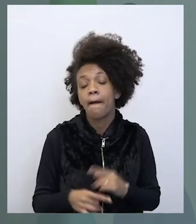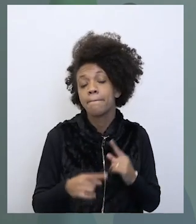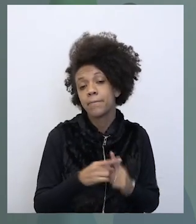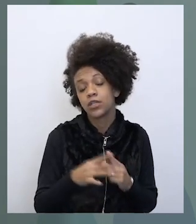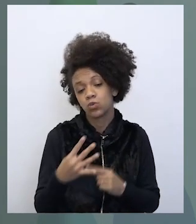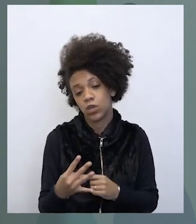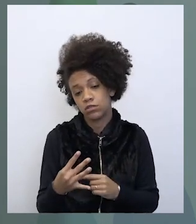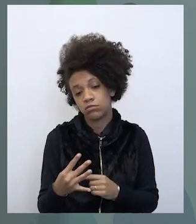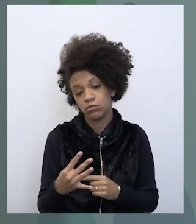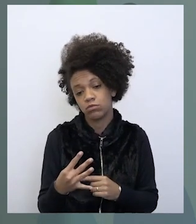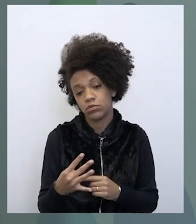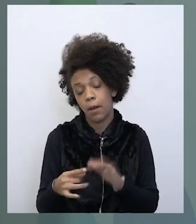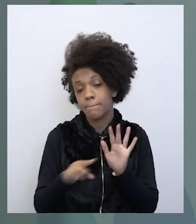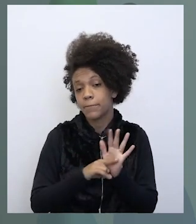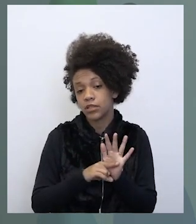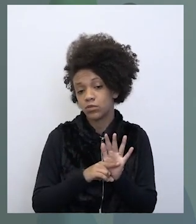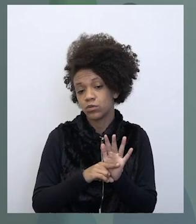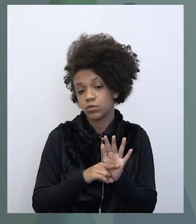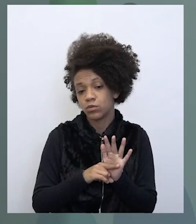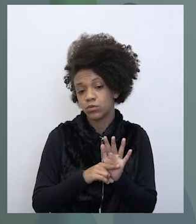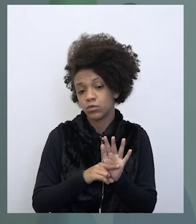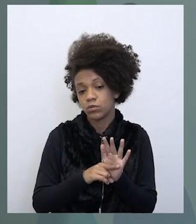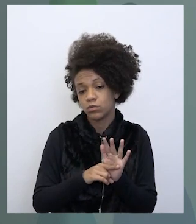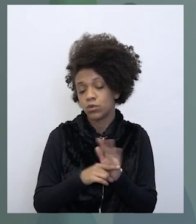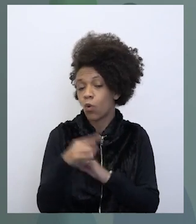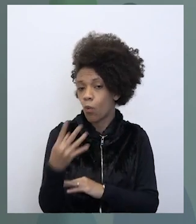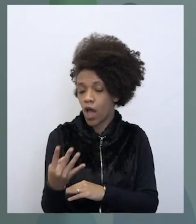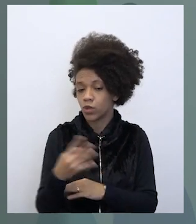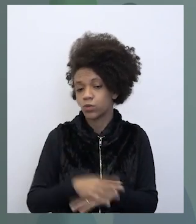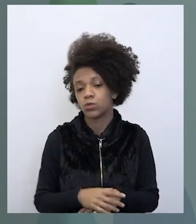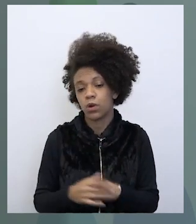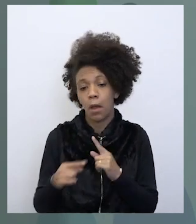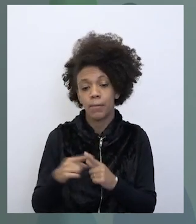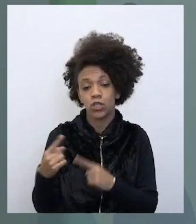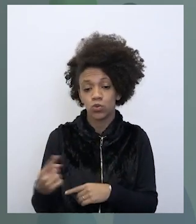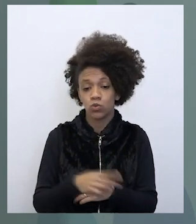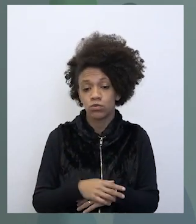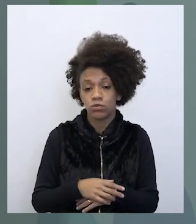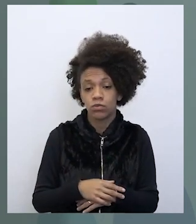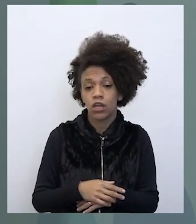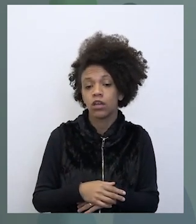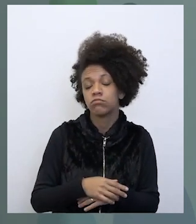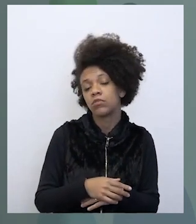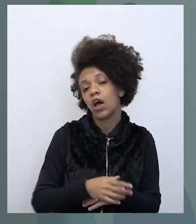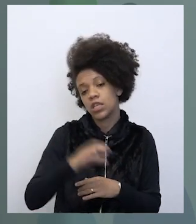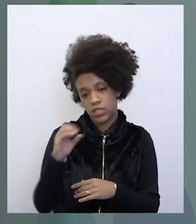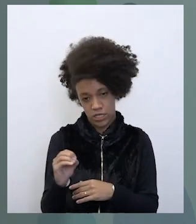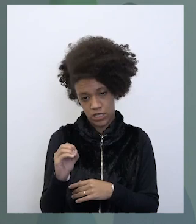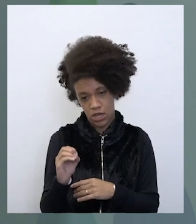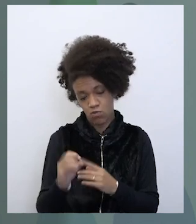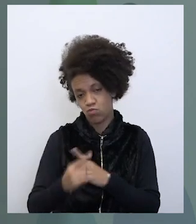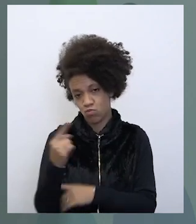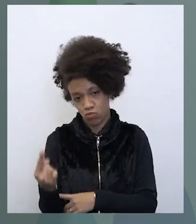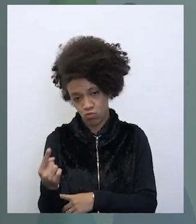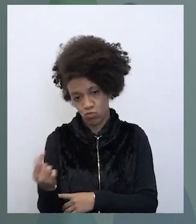2 vezes menos 2, menos 2 vezes 2, 4. Mais 1. Tenho 4, devo 4, fico com 1.